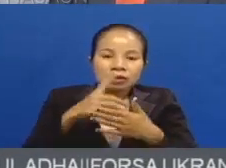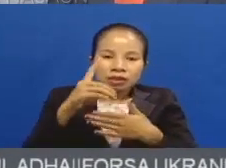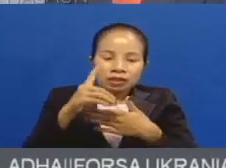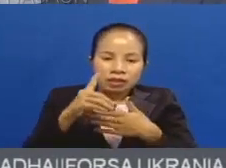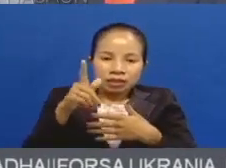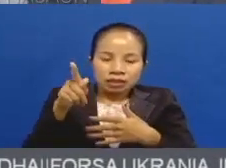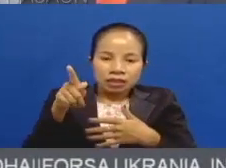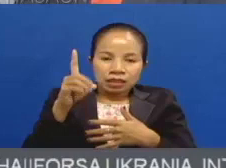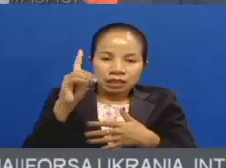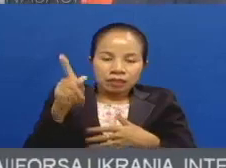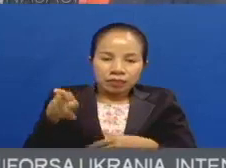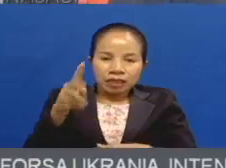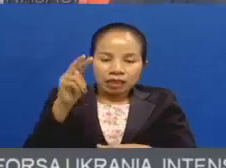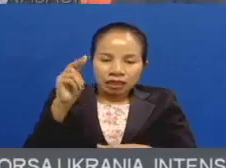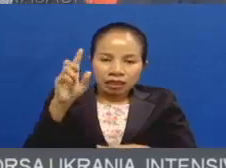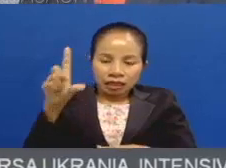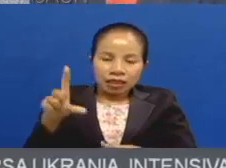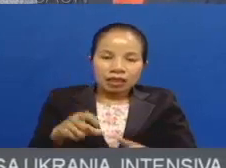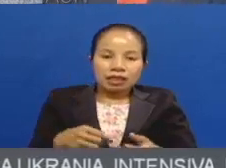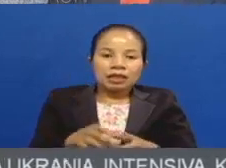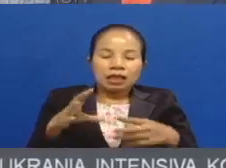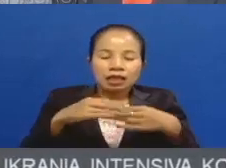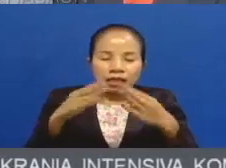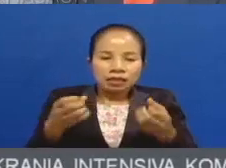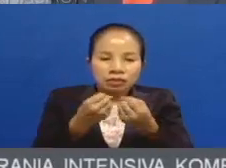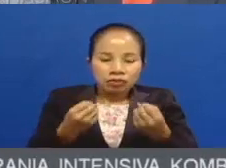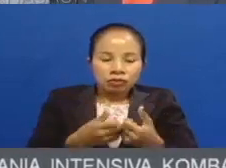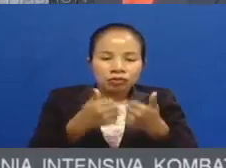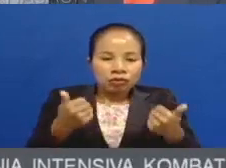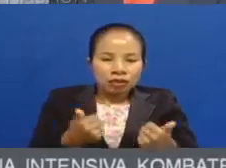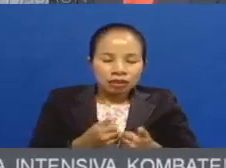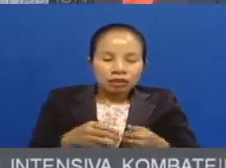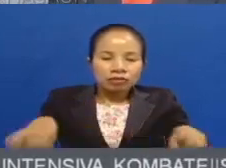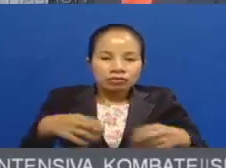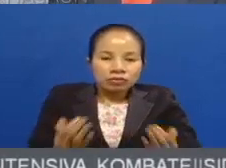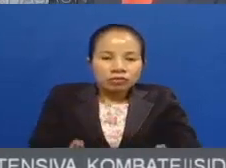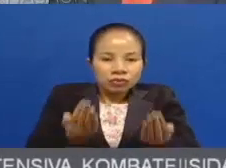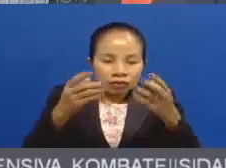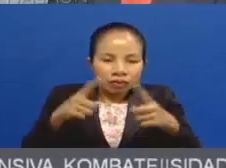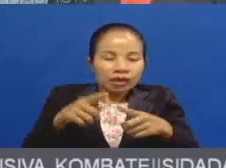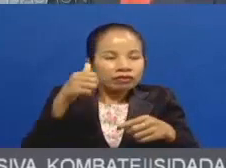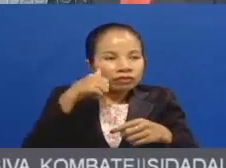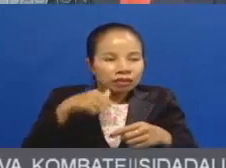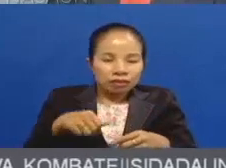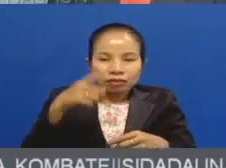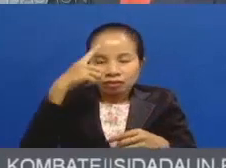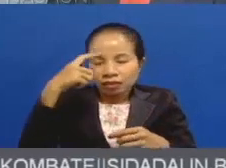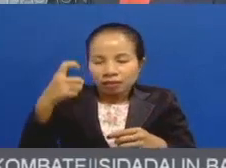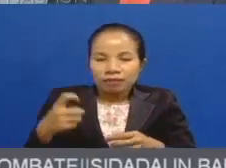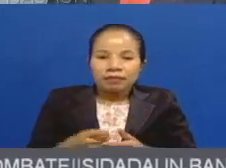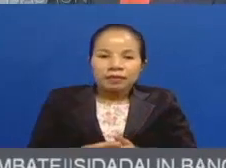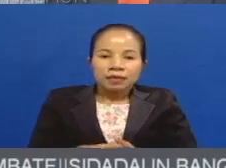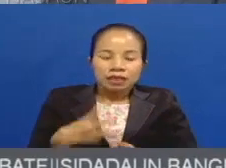e a liderança sucos ou aldeias com certeza serviço todo antebes bafeto tamba